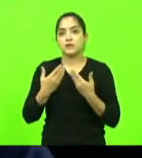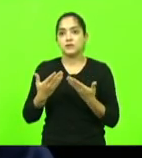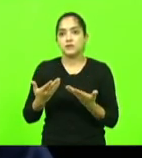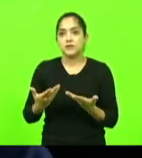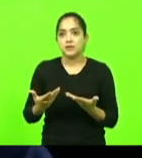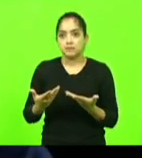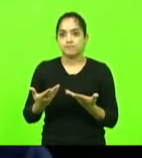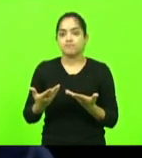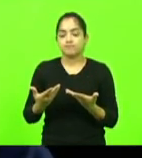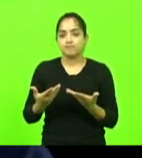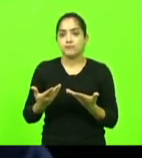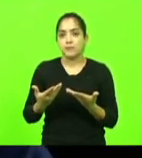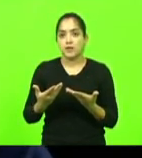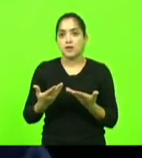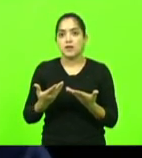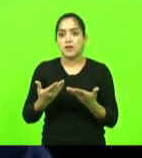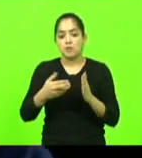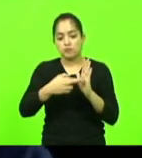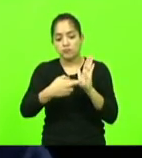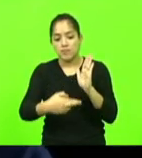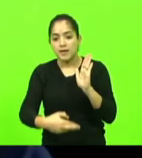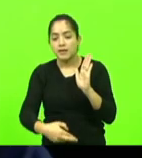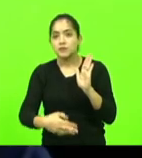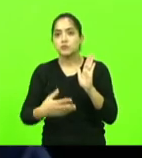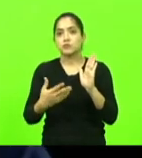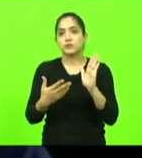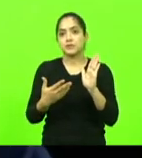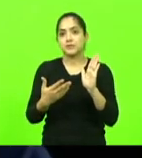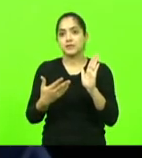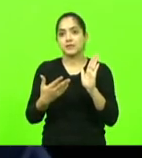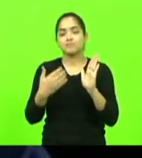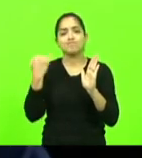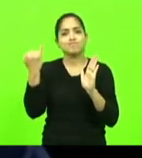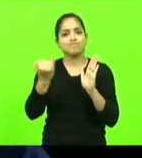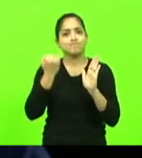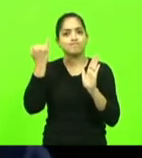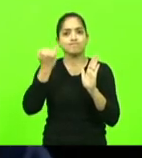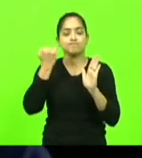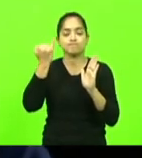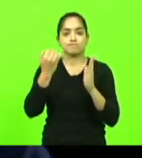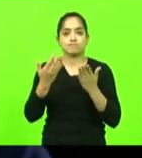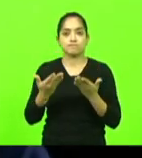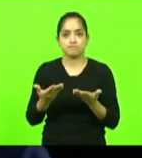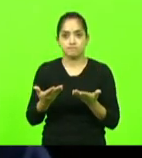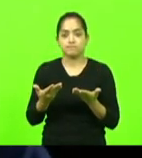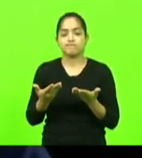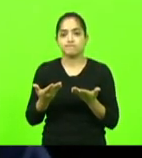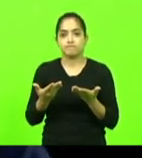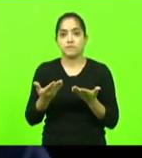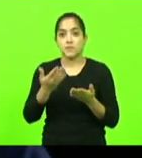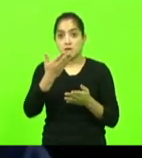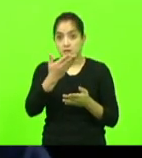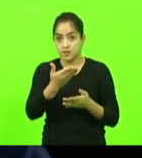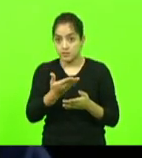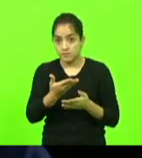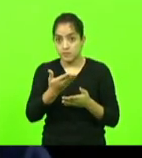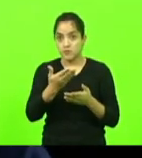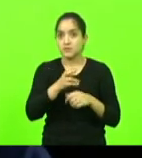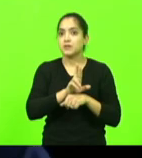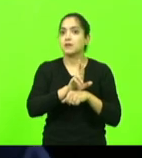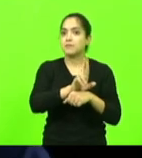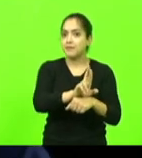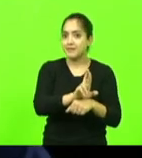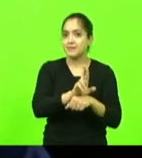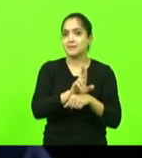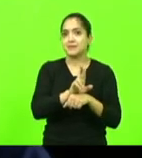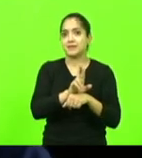esse importante encargo de uma relatoria de uma situação tão importante como é essa que a senhora tão bem representa aqui